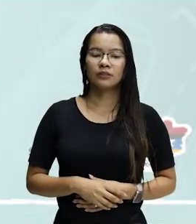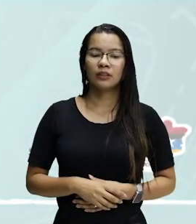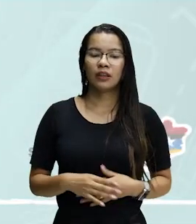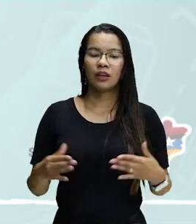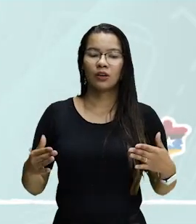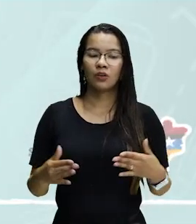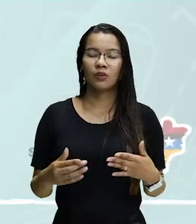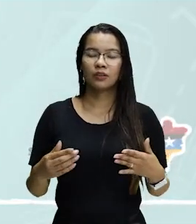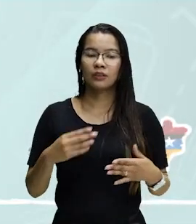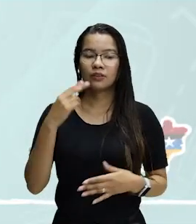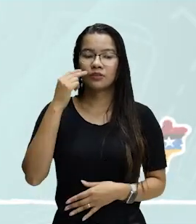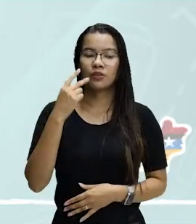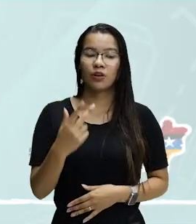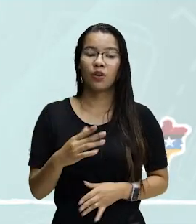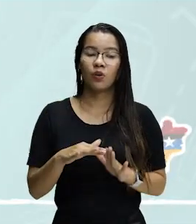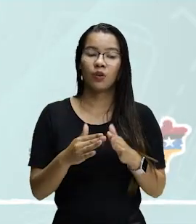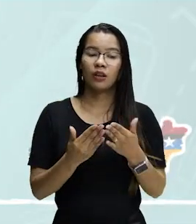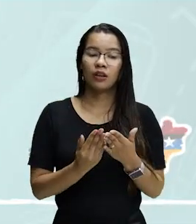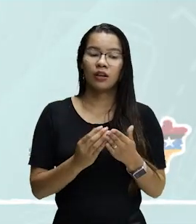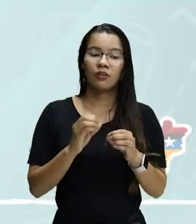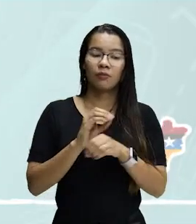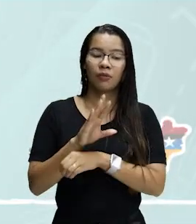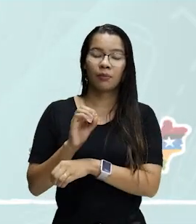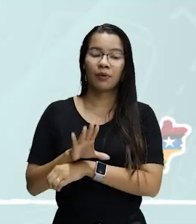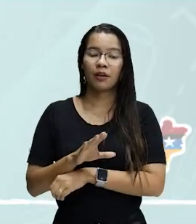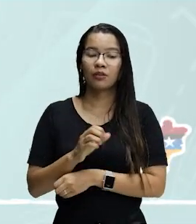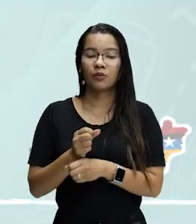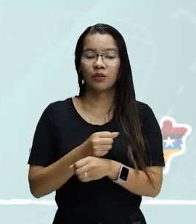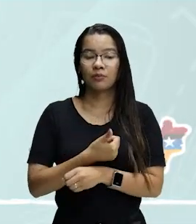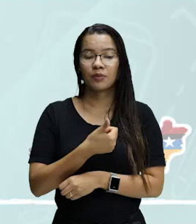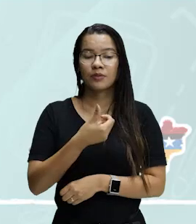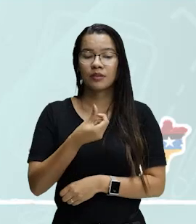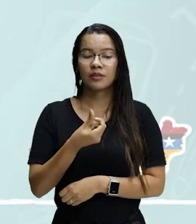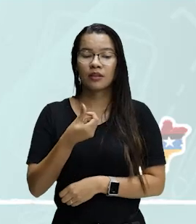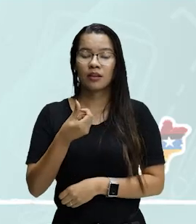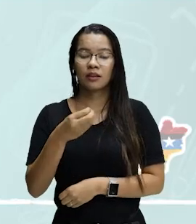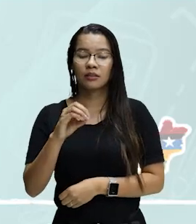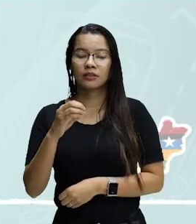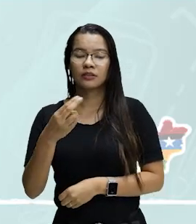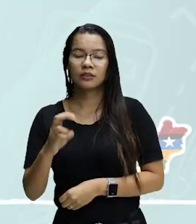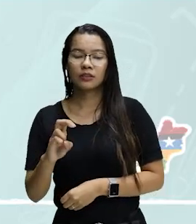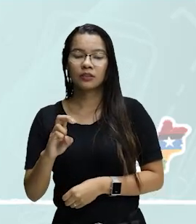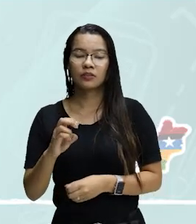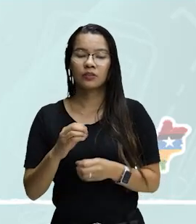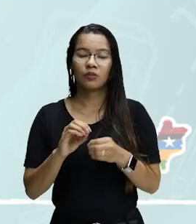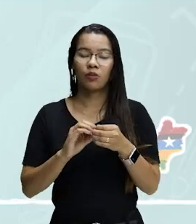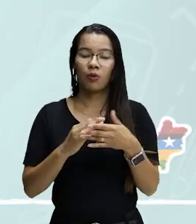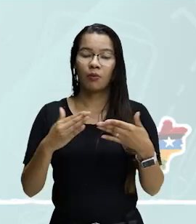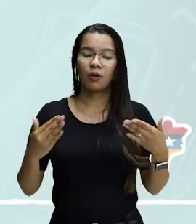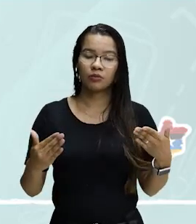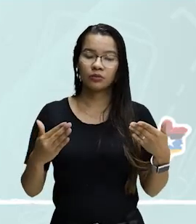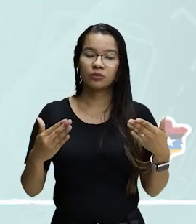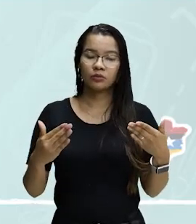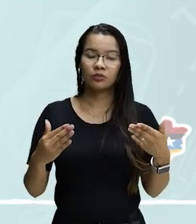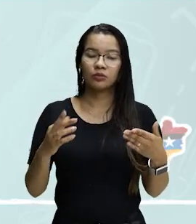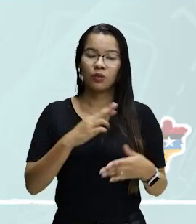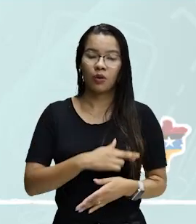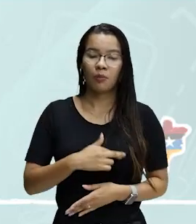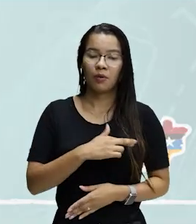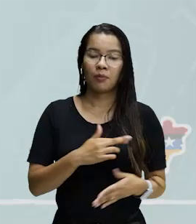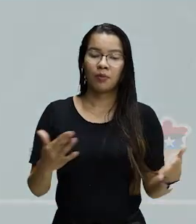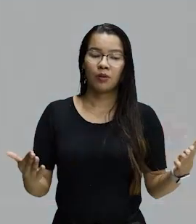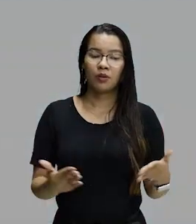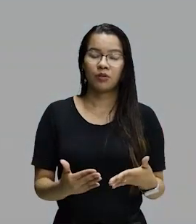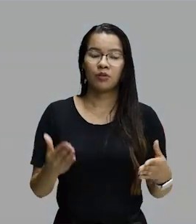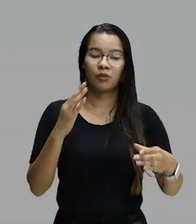Vamos à história? O livro foi lançado em 1605 e inaugurou o romance moderno e hoje conta com muitas versões traduzidas